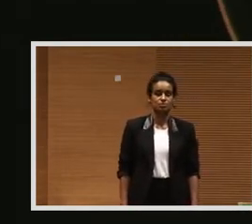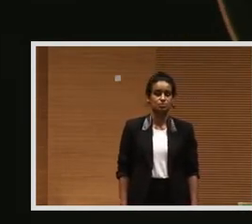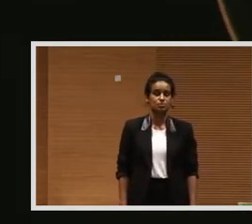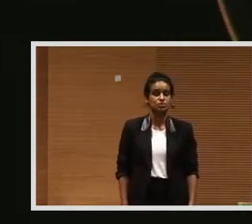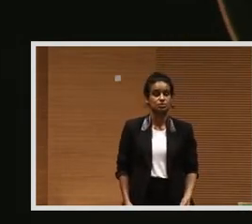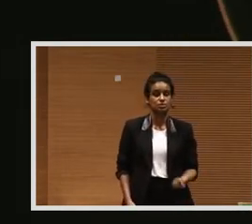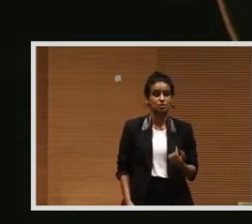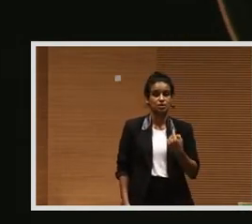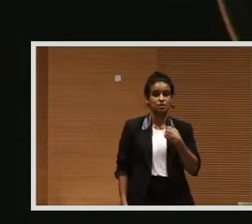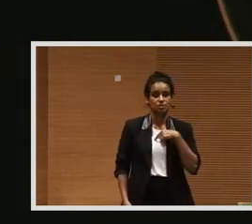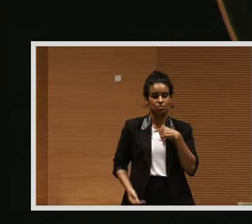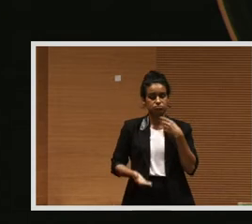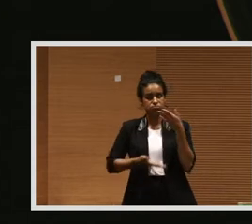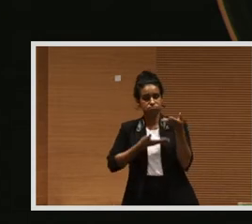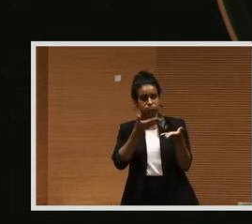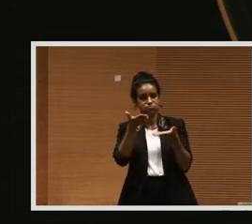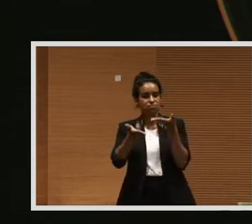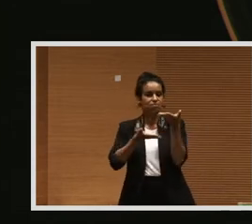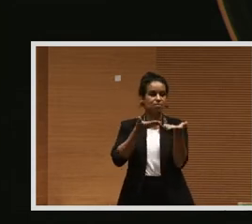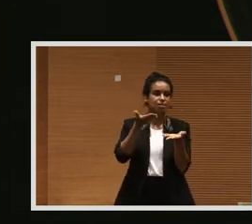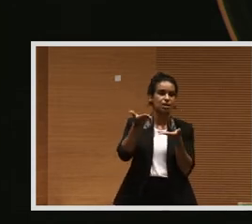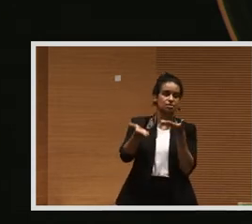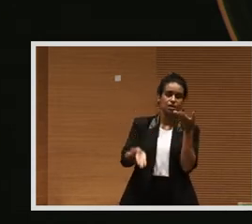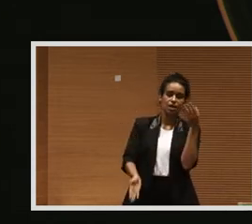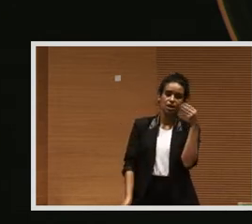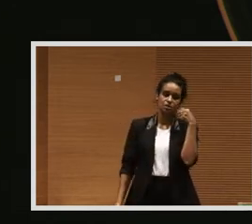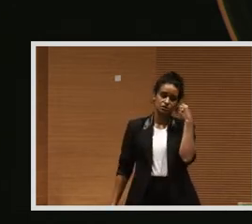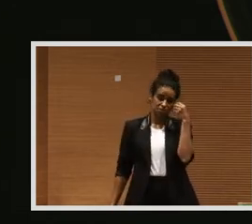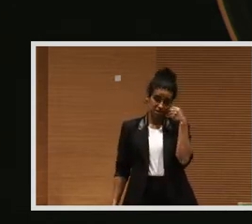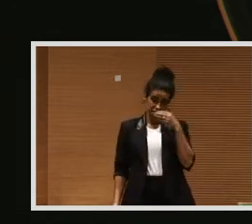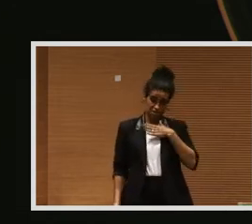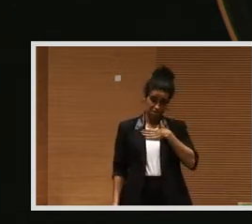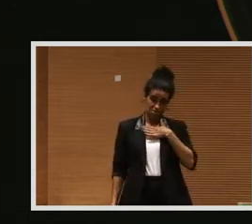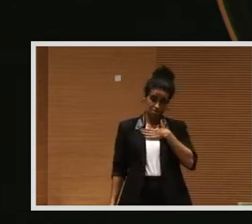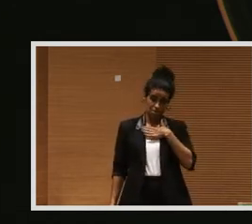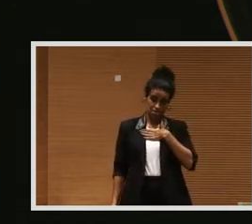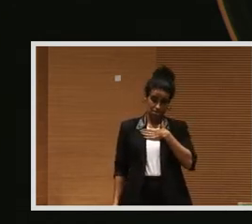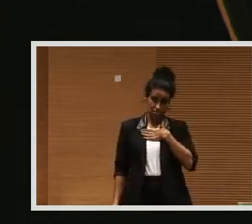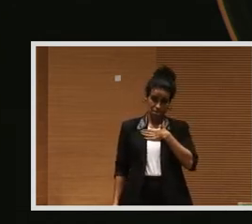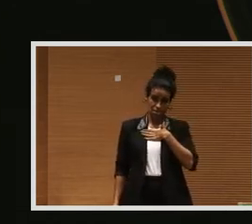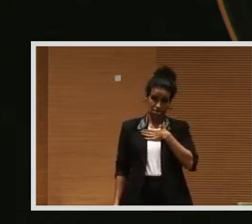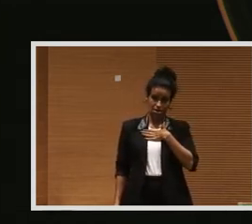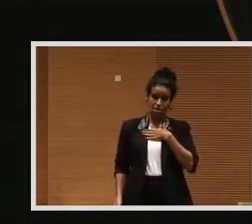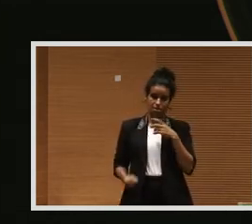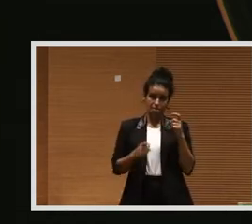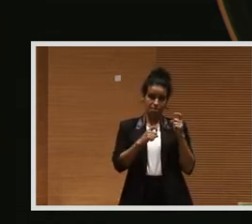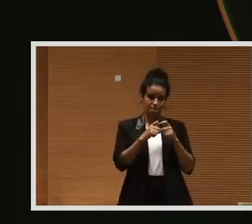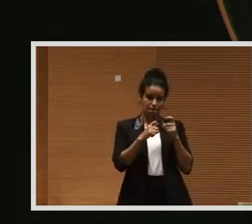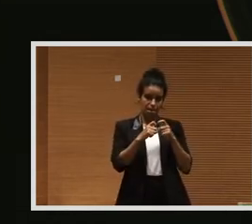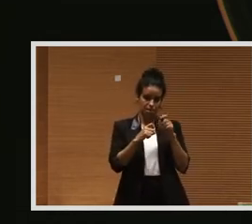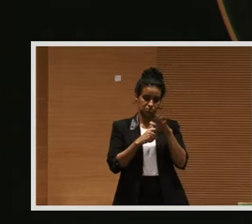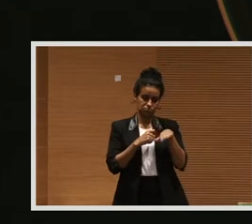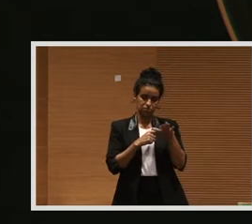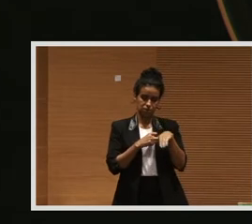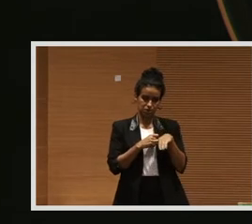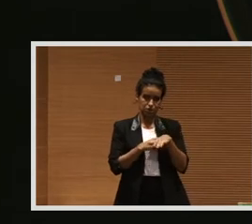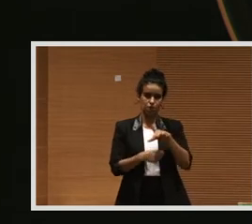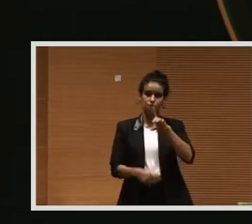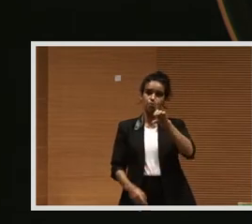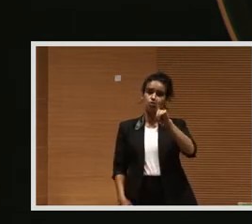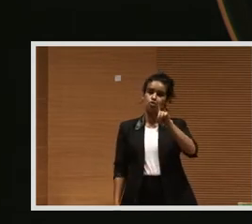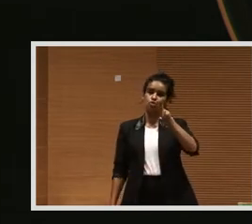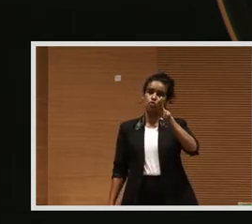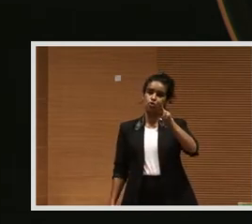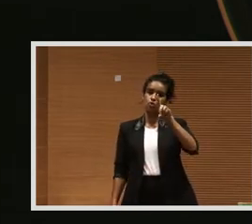compartilhar com vocês algumas experiências minhas com o pediatra. O Dudu, um garoto de 11 anos, eu fui procurada